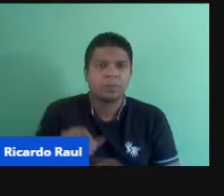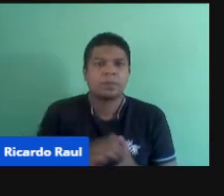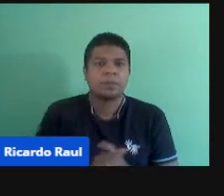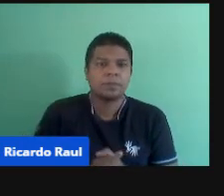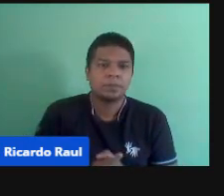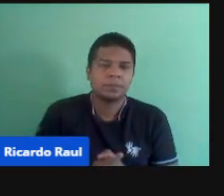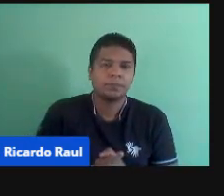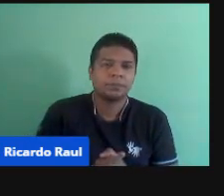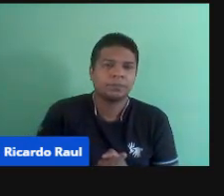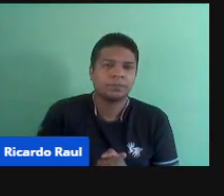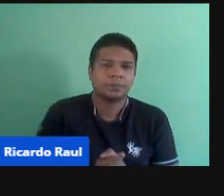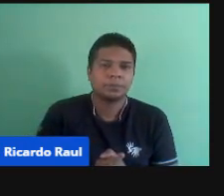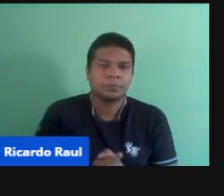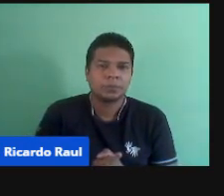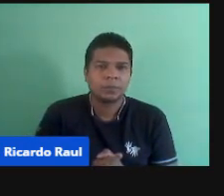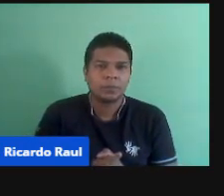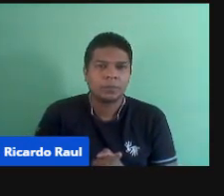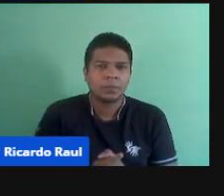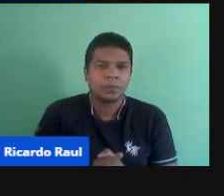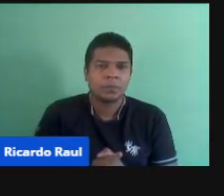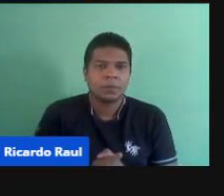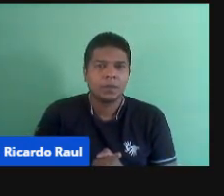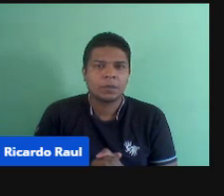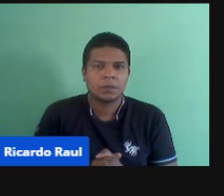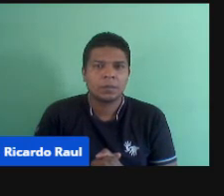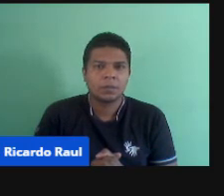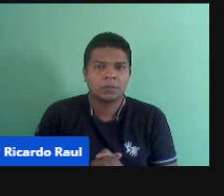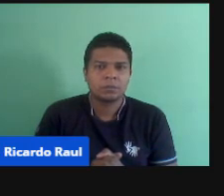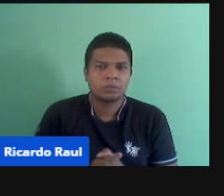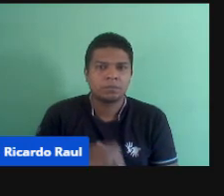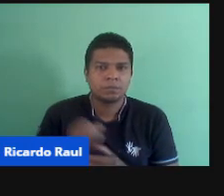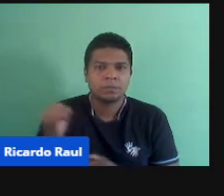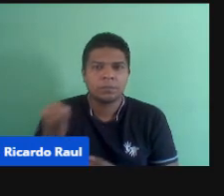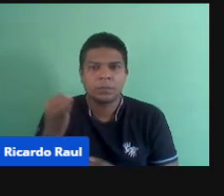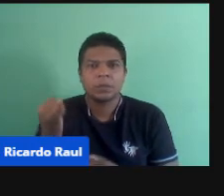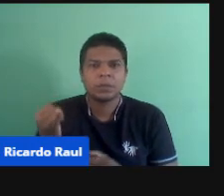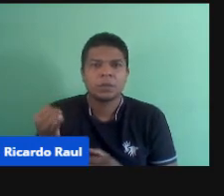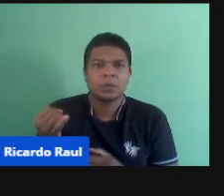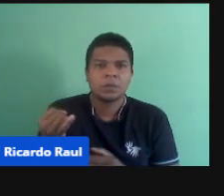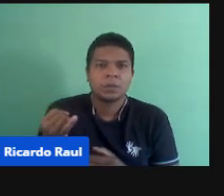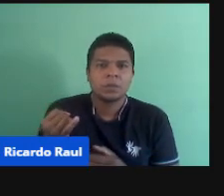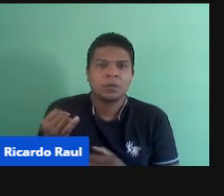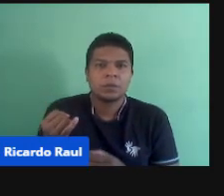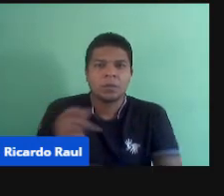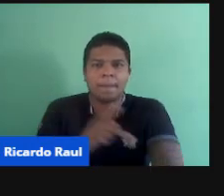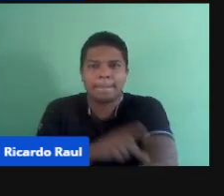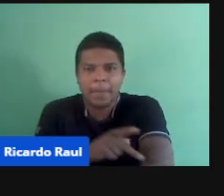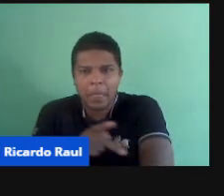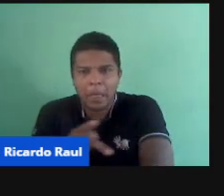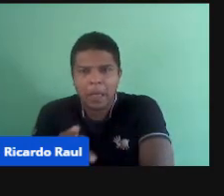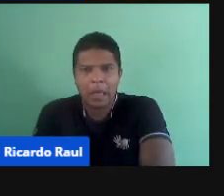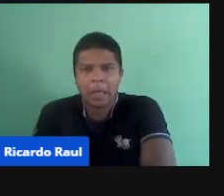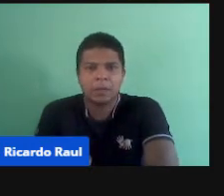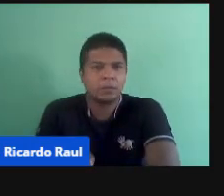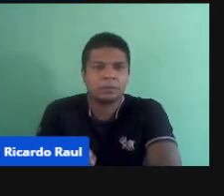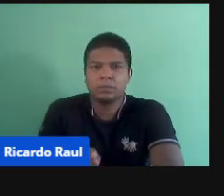Eles dizem que é importante descomprometer o pedagógico, né,